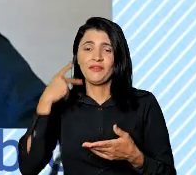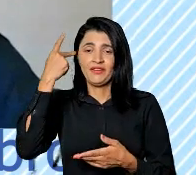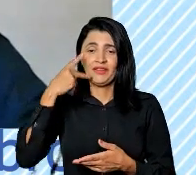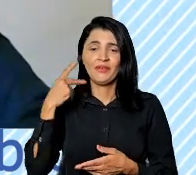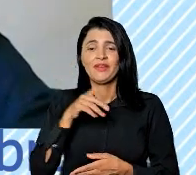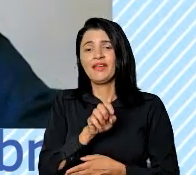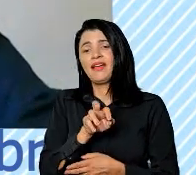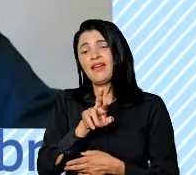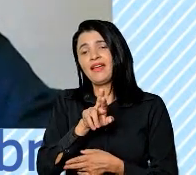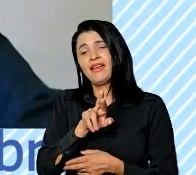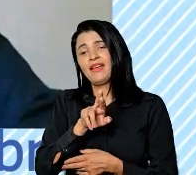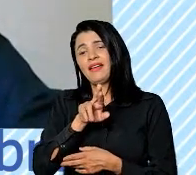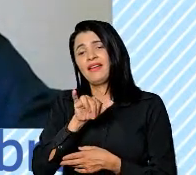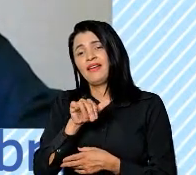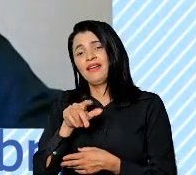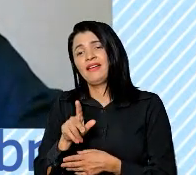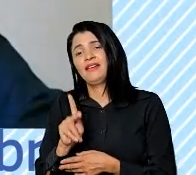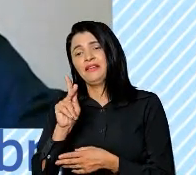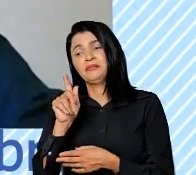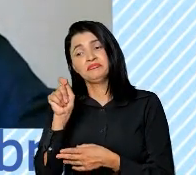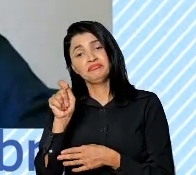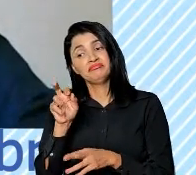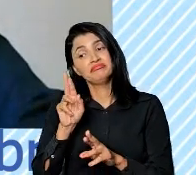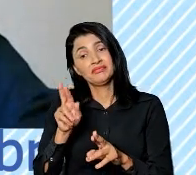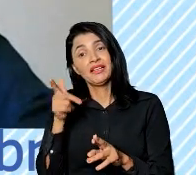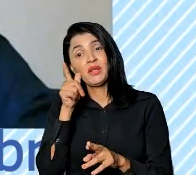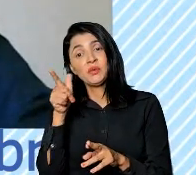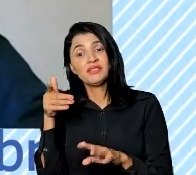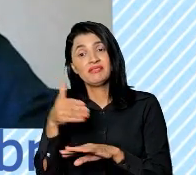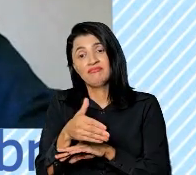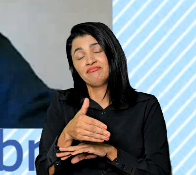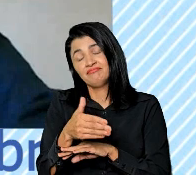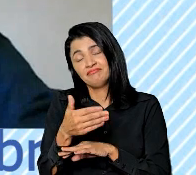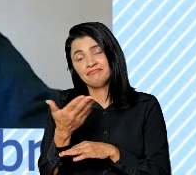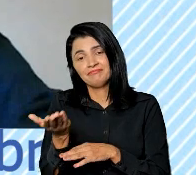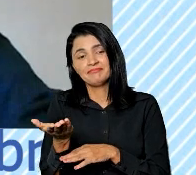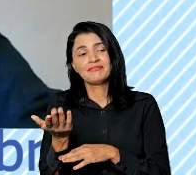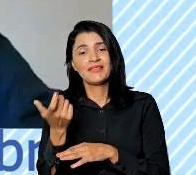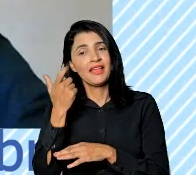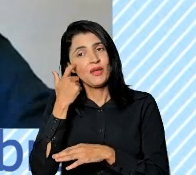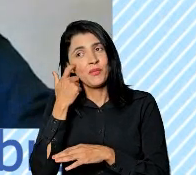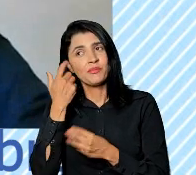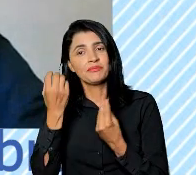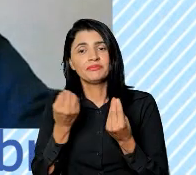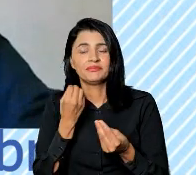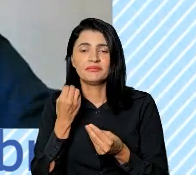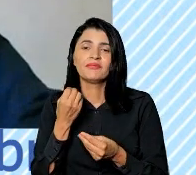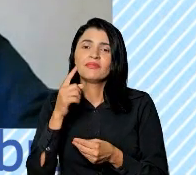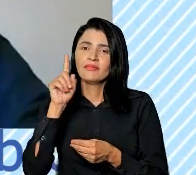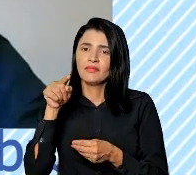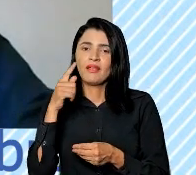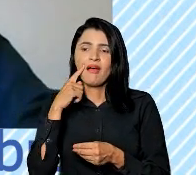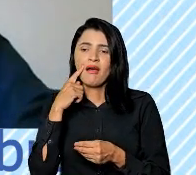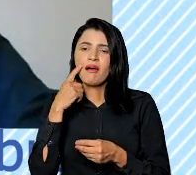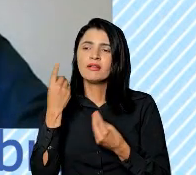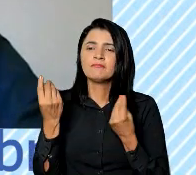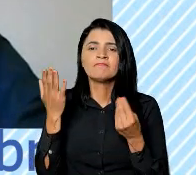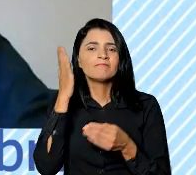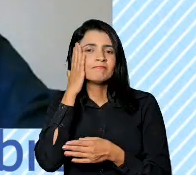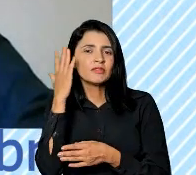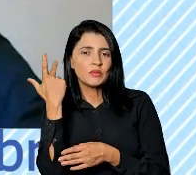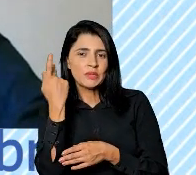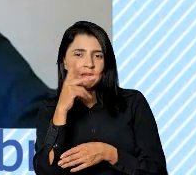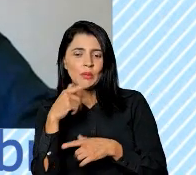Érica, tomara que ela possa comparecer. Desembargadora Terezinha, eu imagino que será muito interessante saber do seu